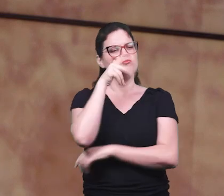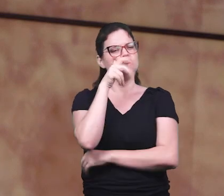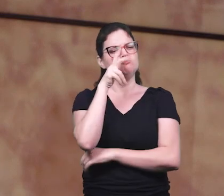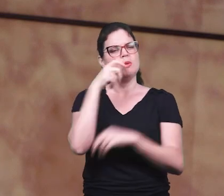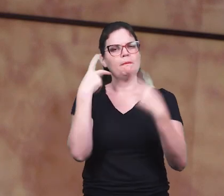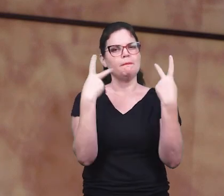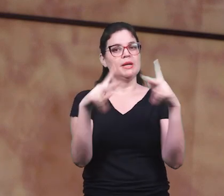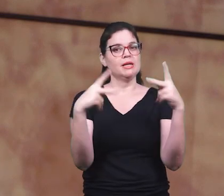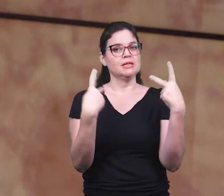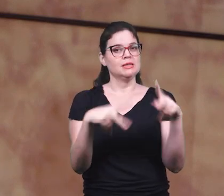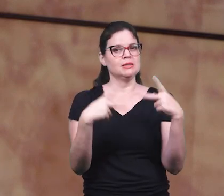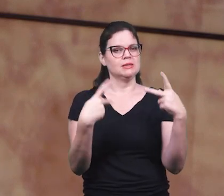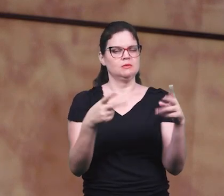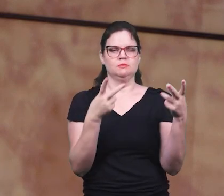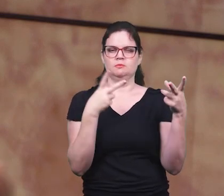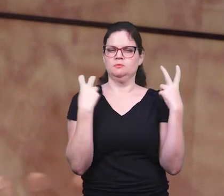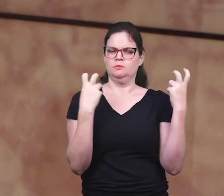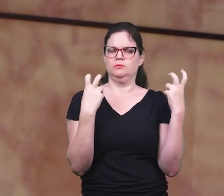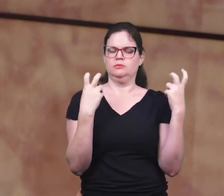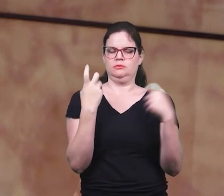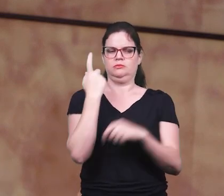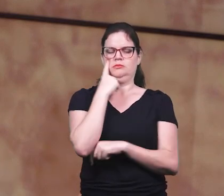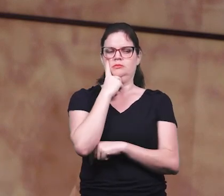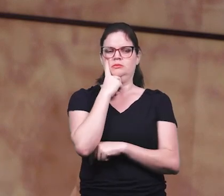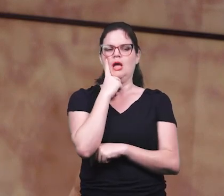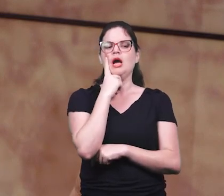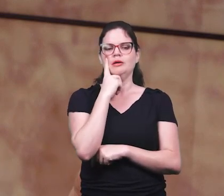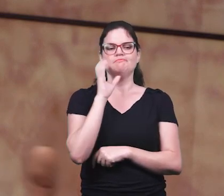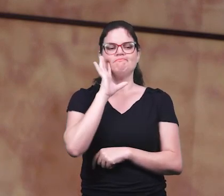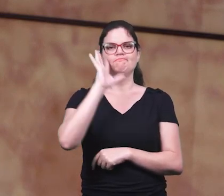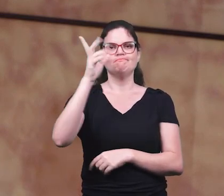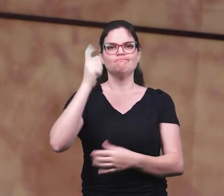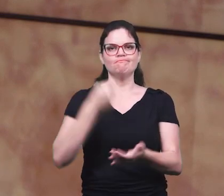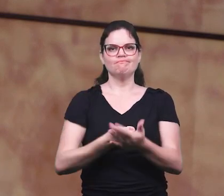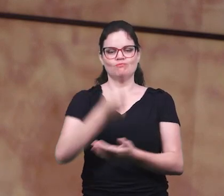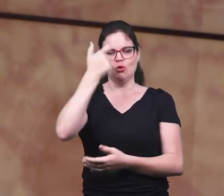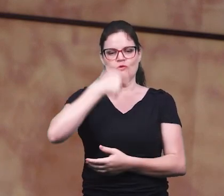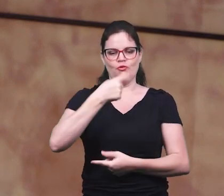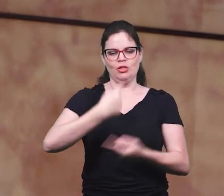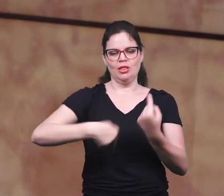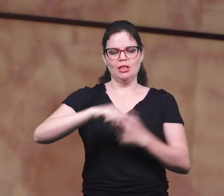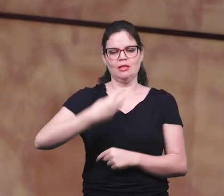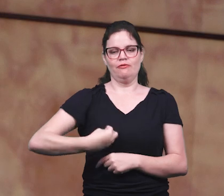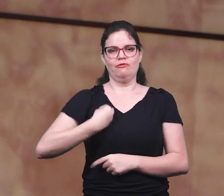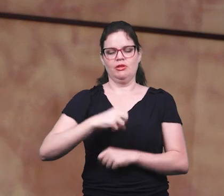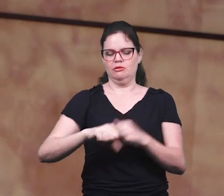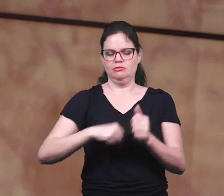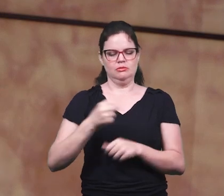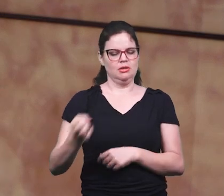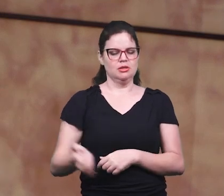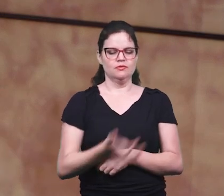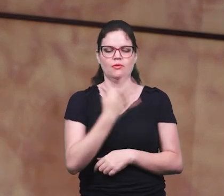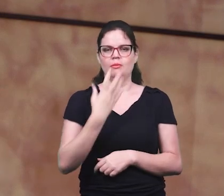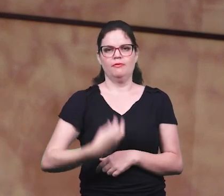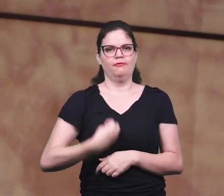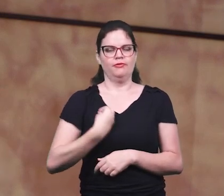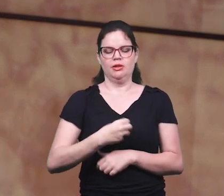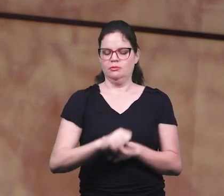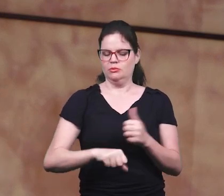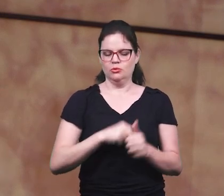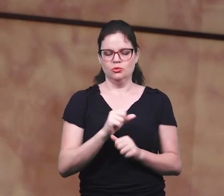uma pregação, e nessa pregação ele resolveu mudar a vida dele, né? A palavra muda, né? A palavra muda a vida. Então